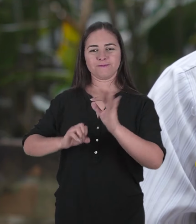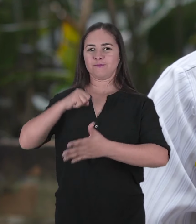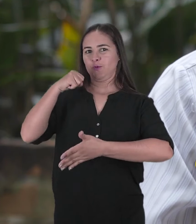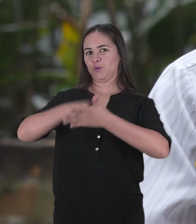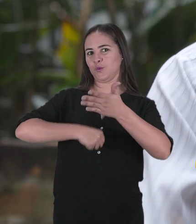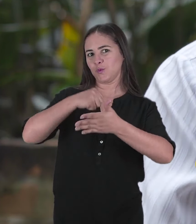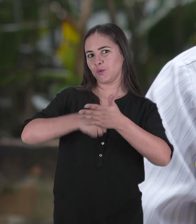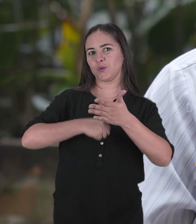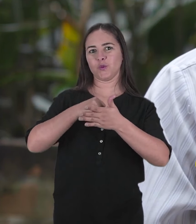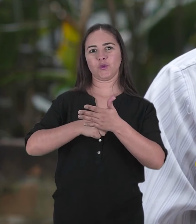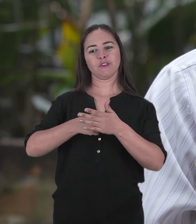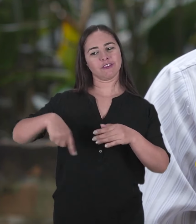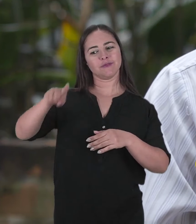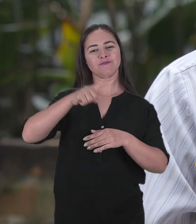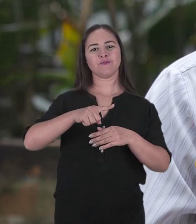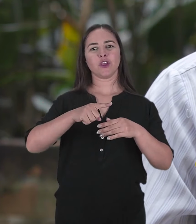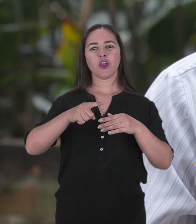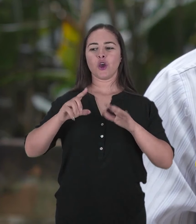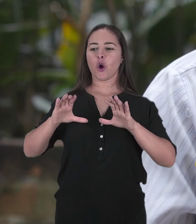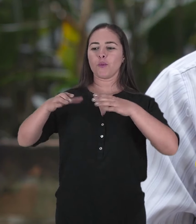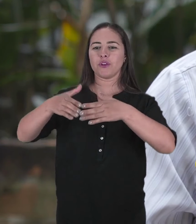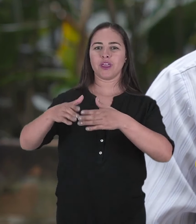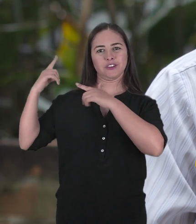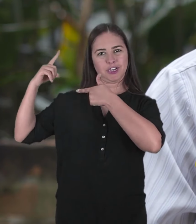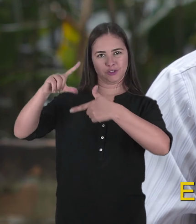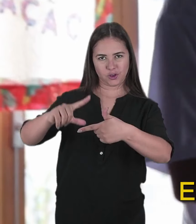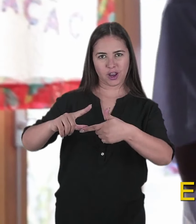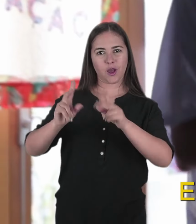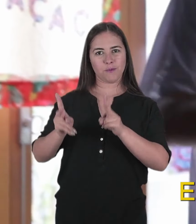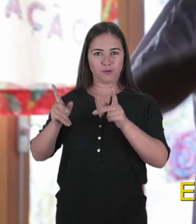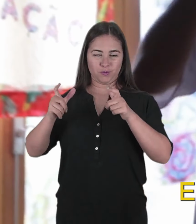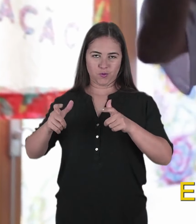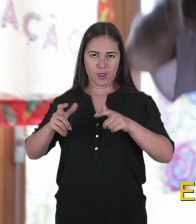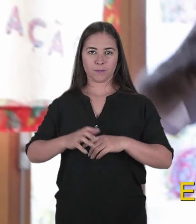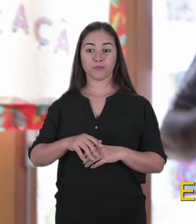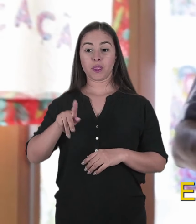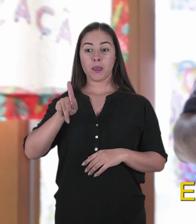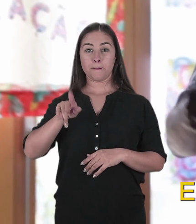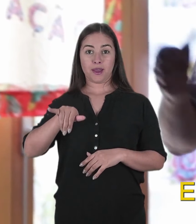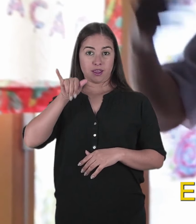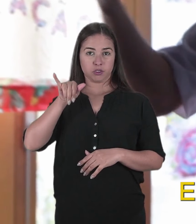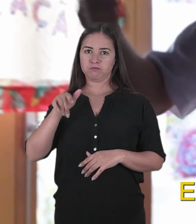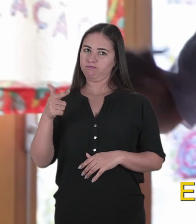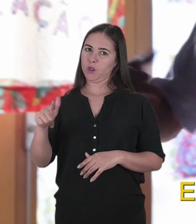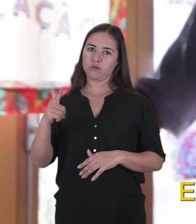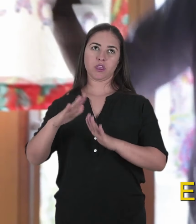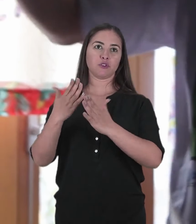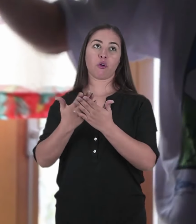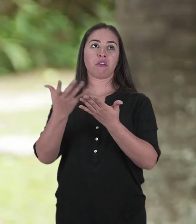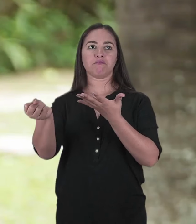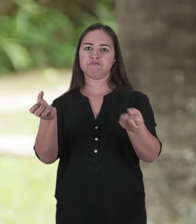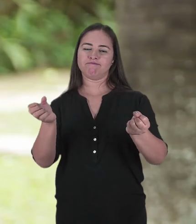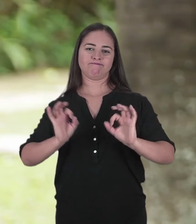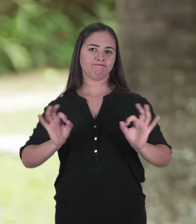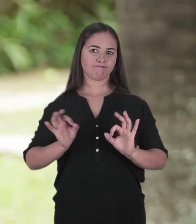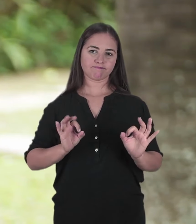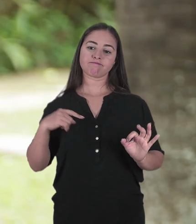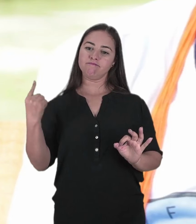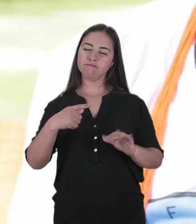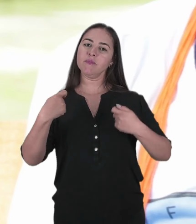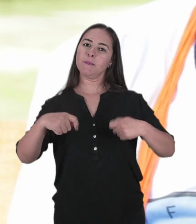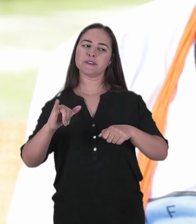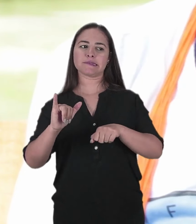e à luta dessas comunidades tradicionais por seu território. Em Paraty não houve adesão das escolas e aí a gente